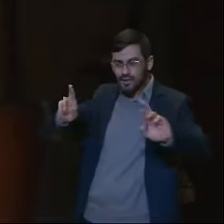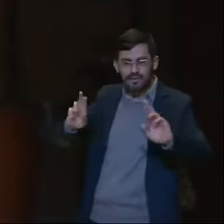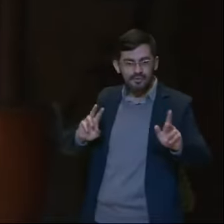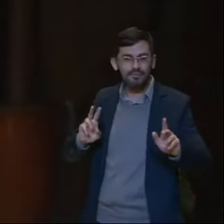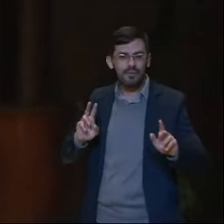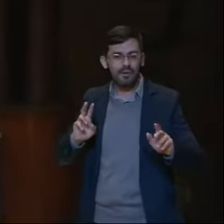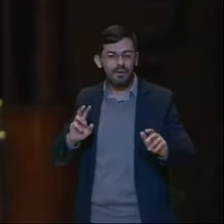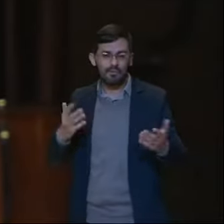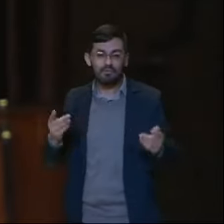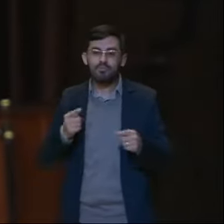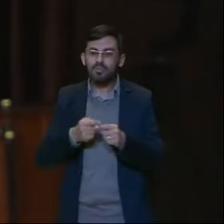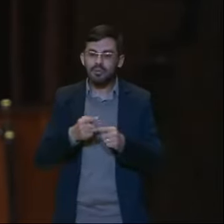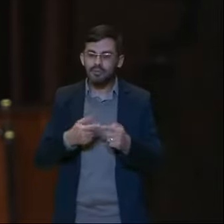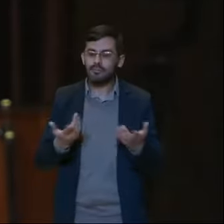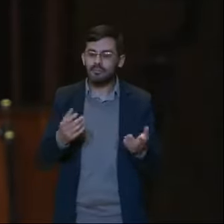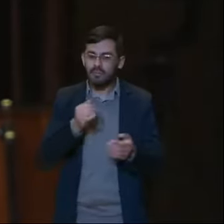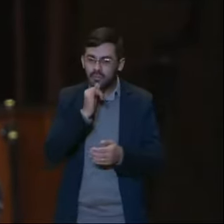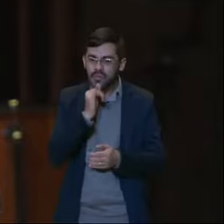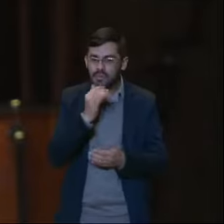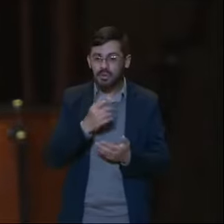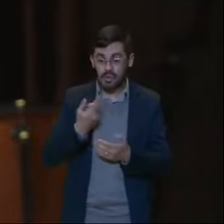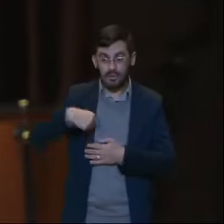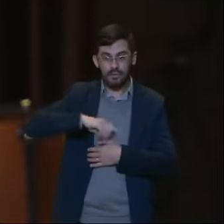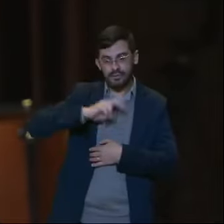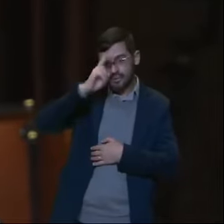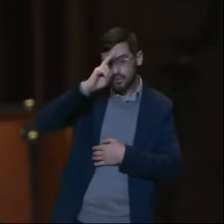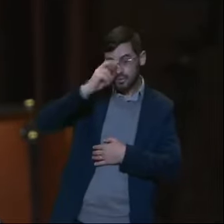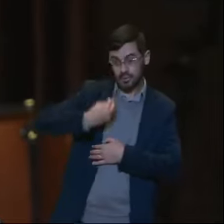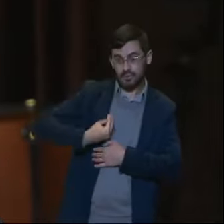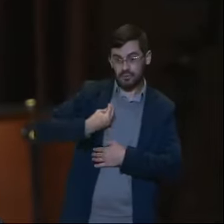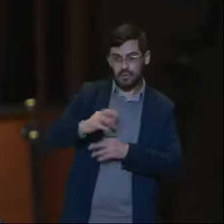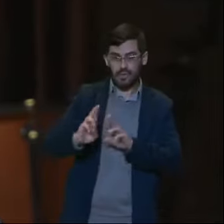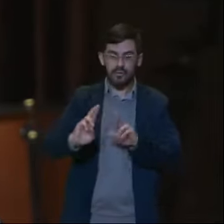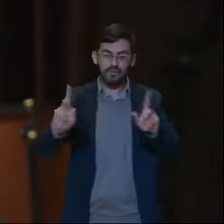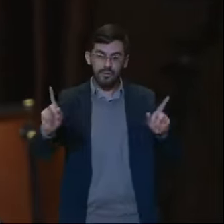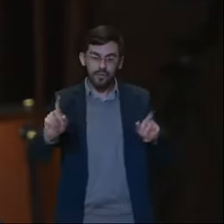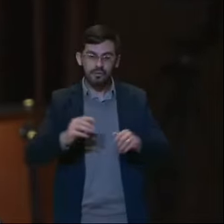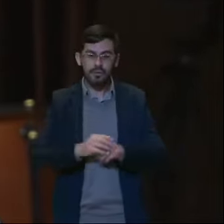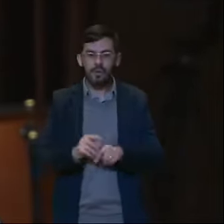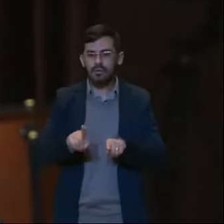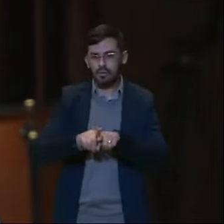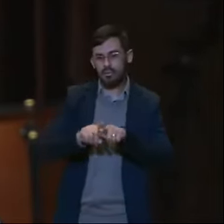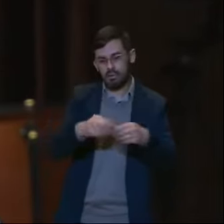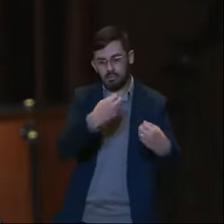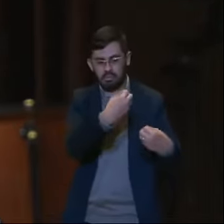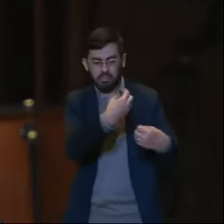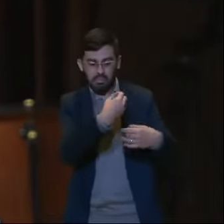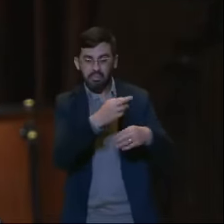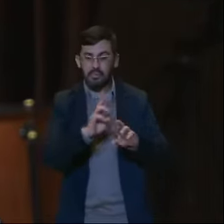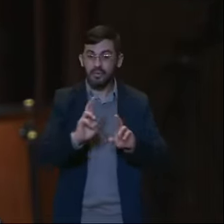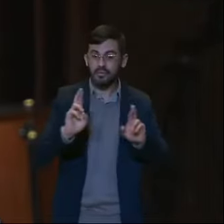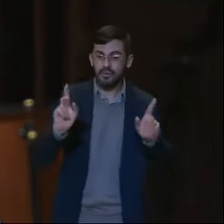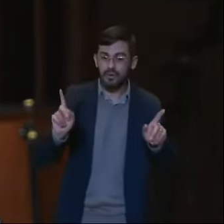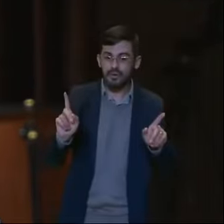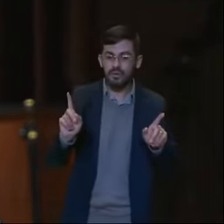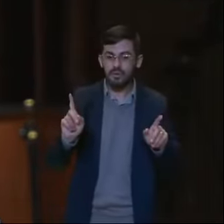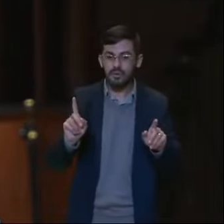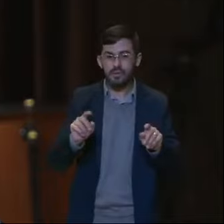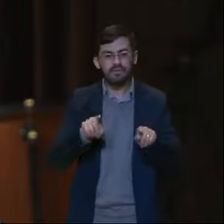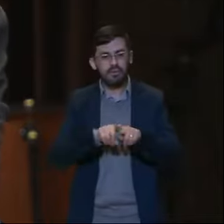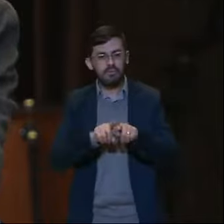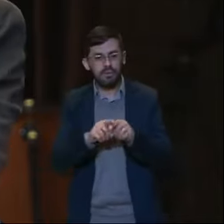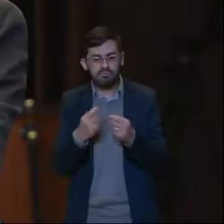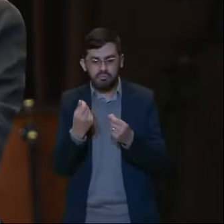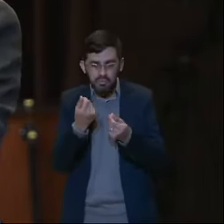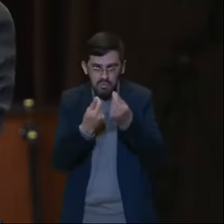engraçado isso sobre a igreja, porque a nossa história de vida é diferente, a nossa educação pode ser diferente, classe